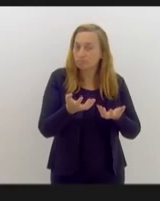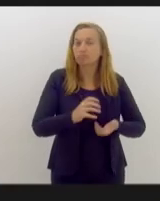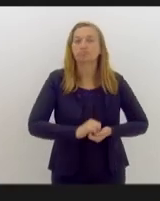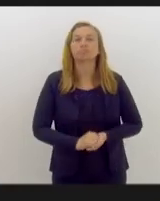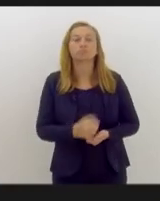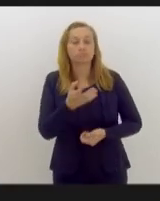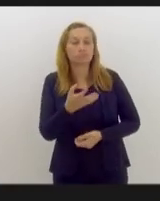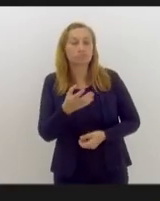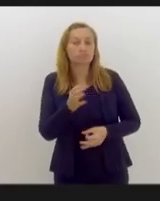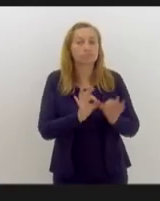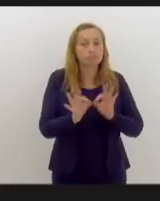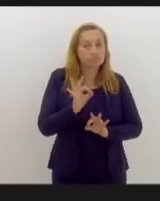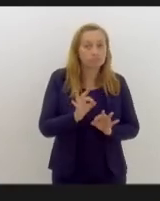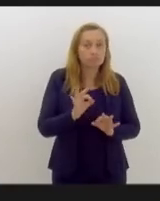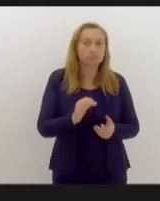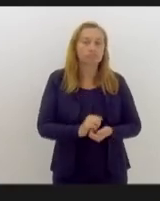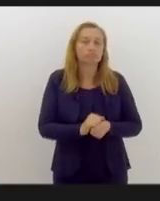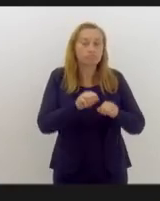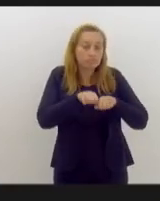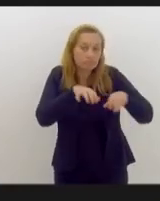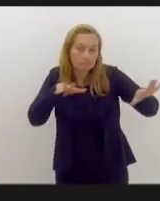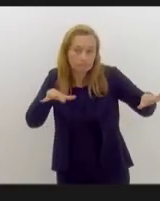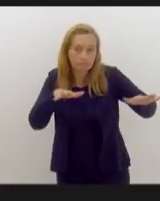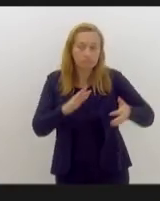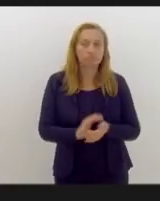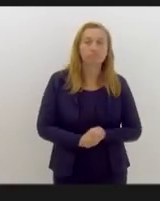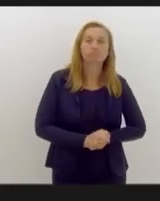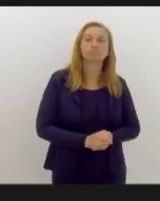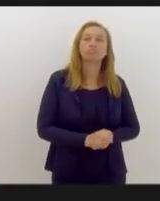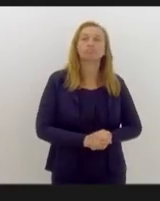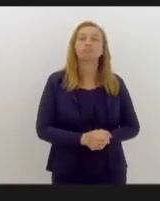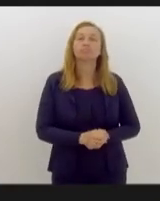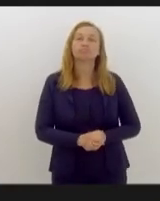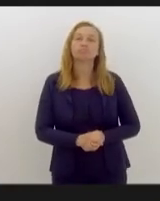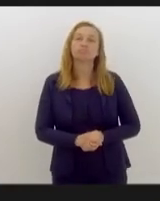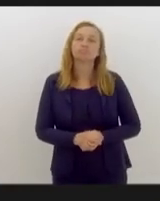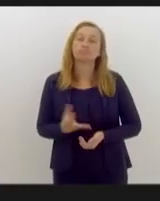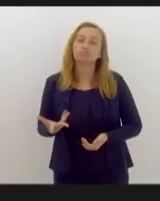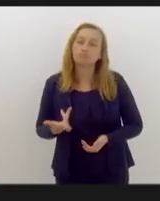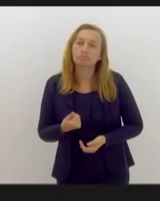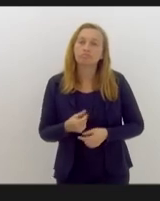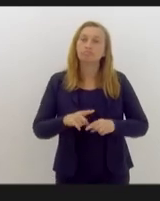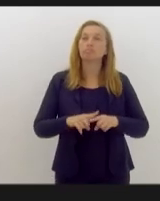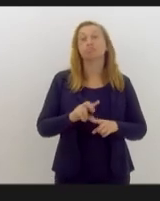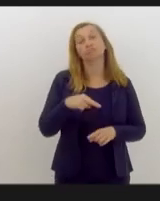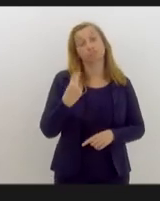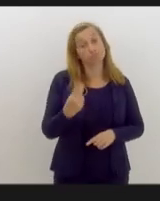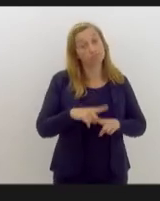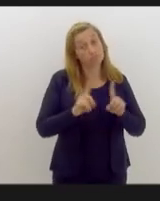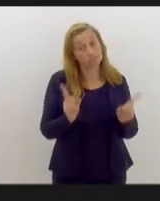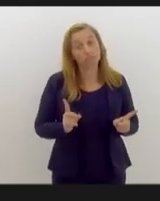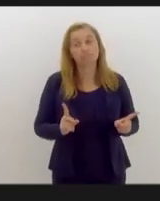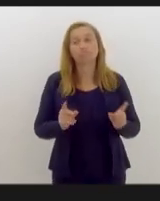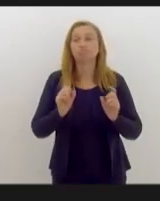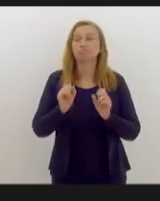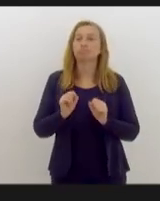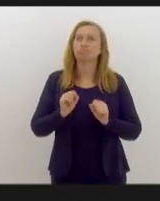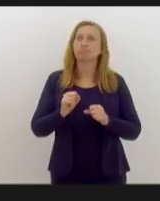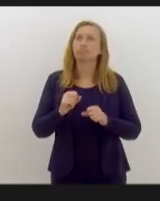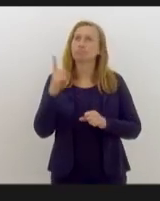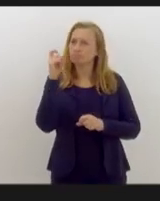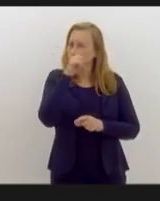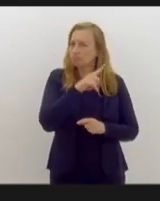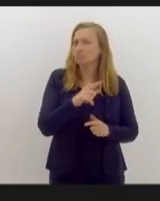quer um plano bastante ampliado, com metas bastante ousadas, né, mas que possui uma grande